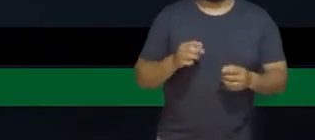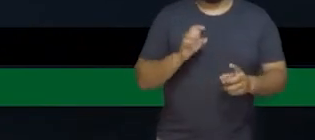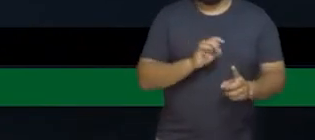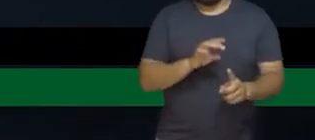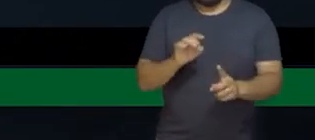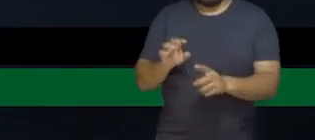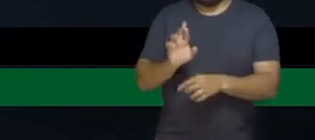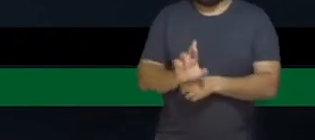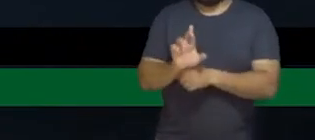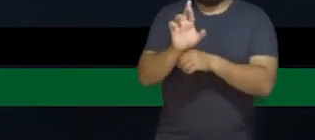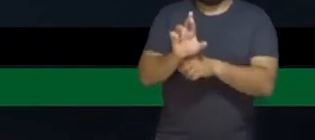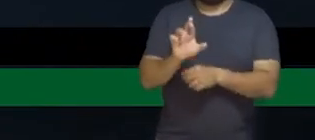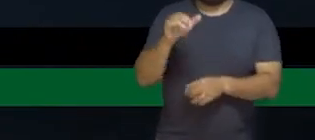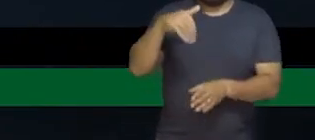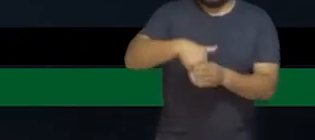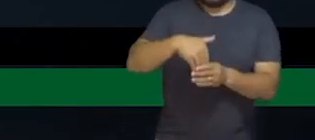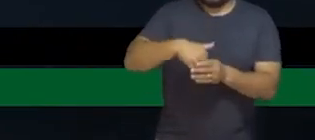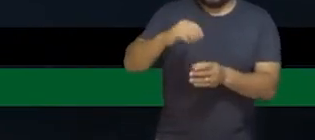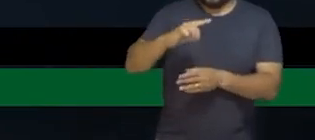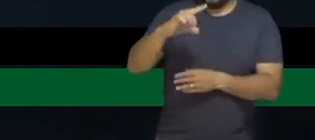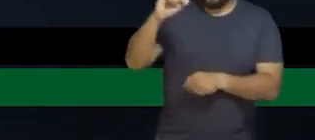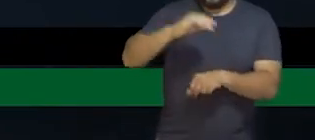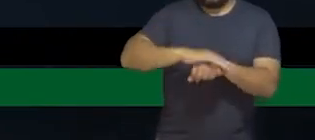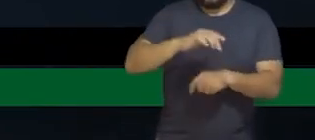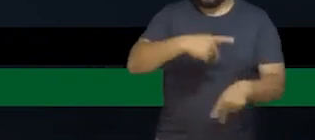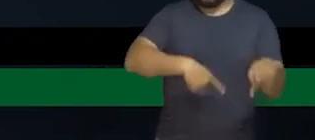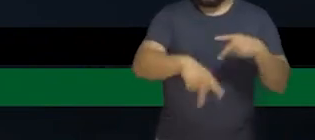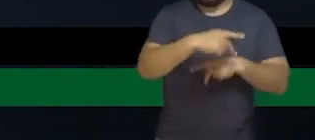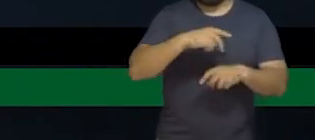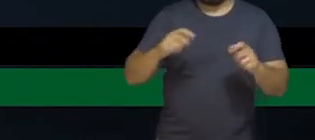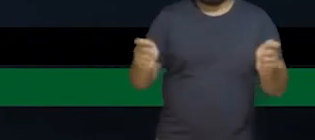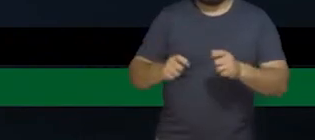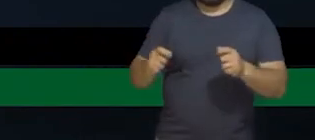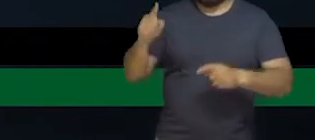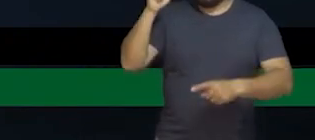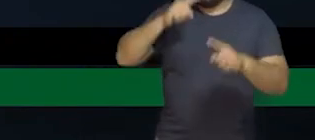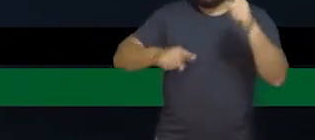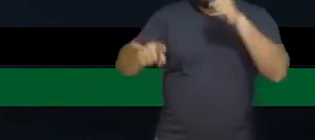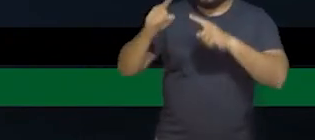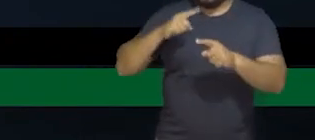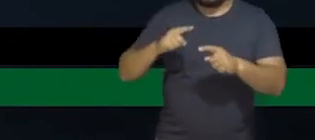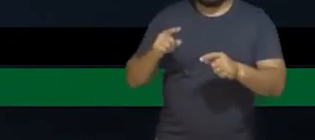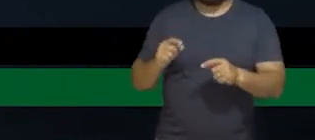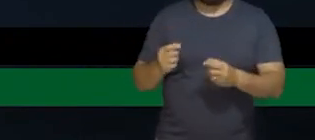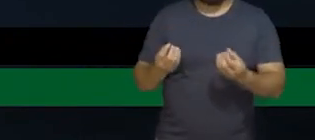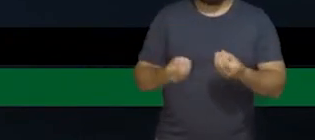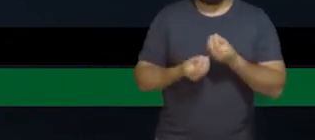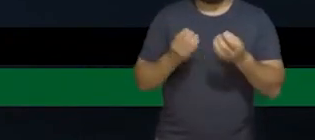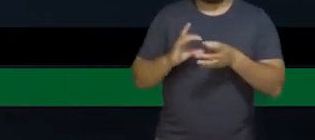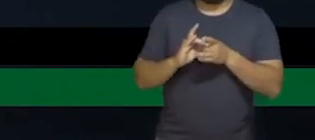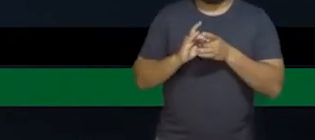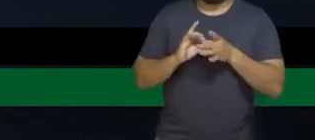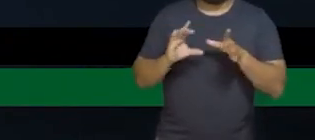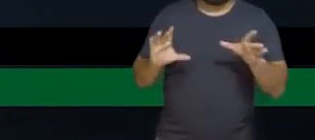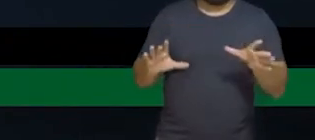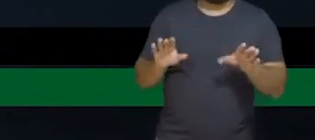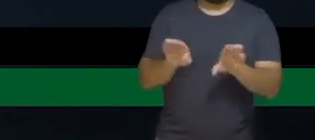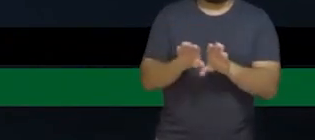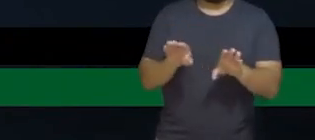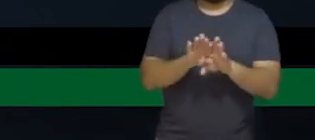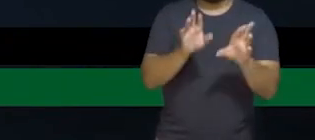povo atuem com liberdade e responsabilidade na formulação de leis e